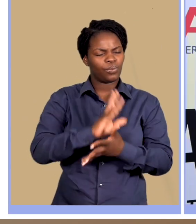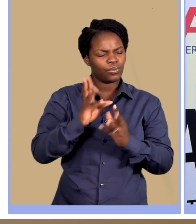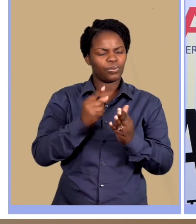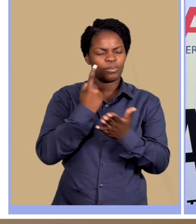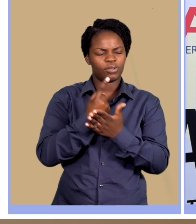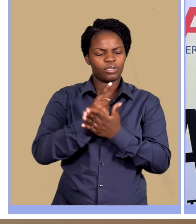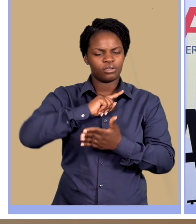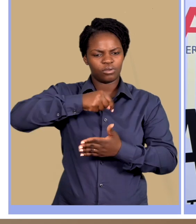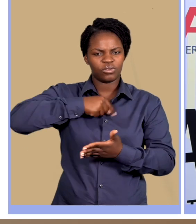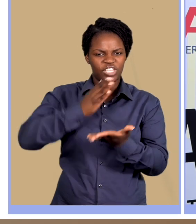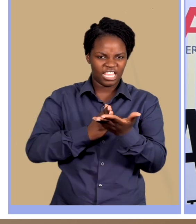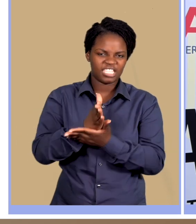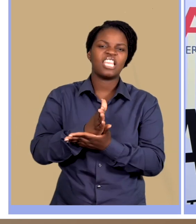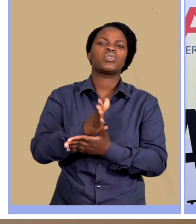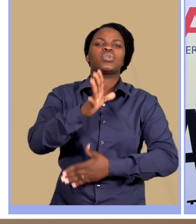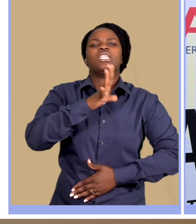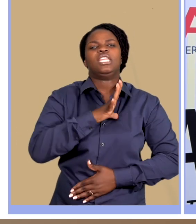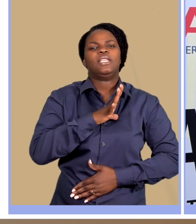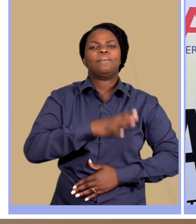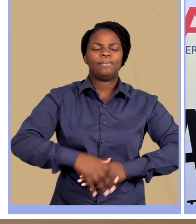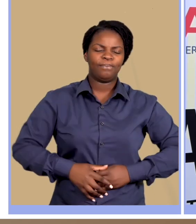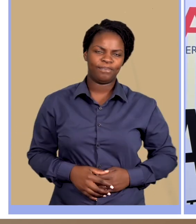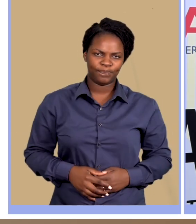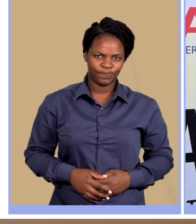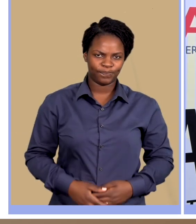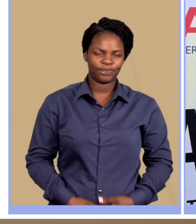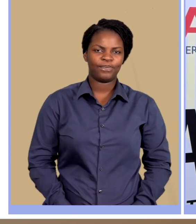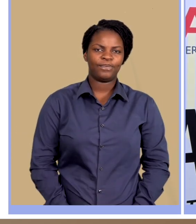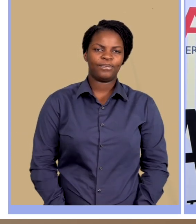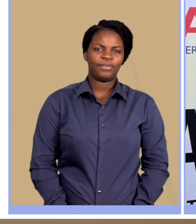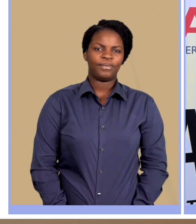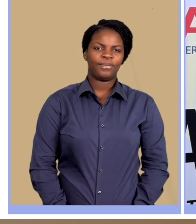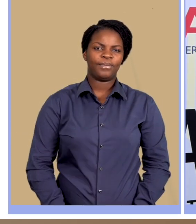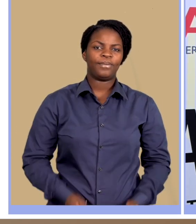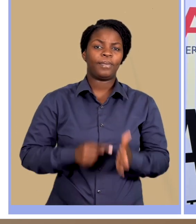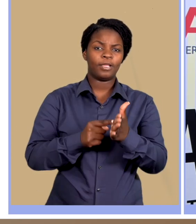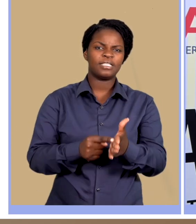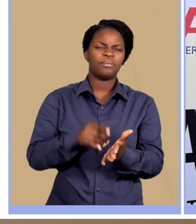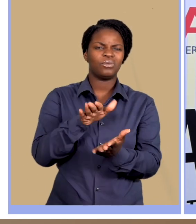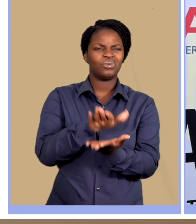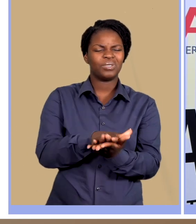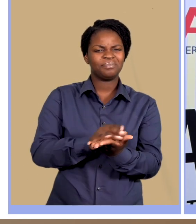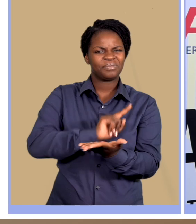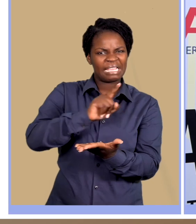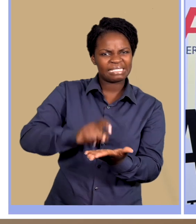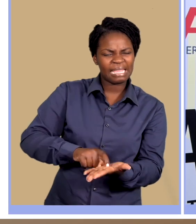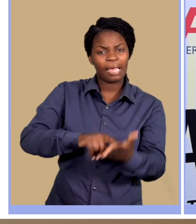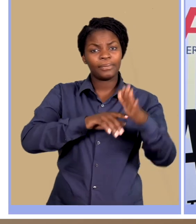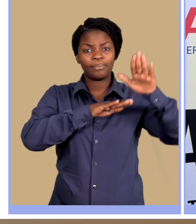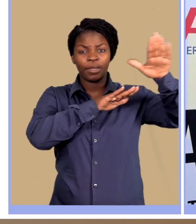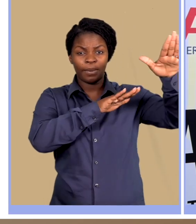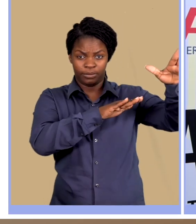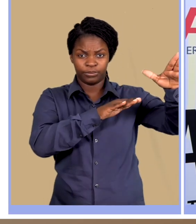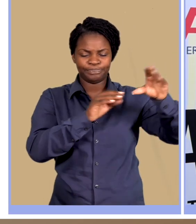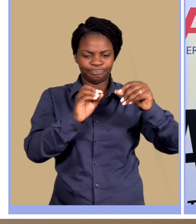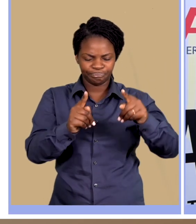que é que está a acontecer, por exemplo, na questão nas zonas urbanas, né, e as zonas rurais? Essas pessoas com deficiência não